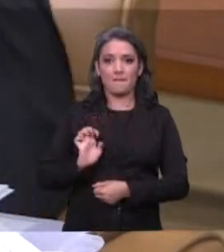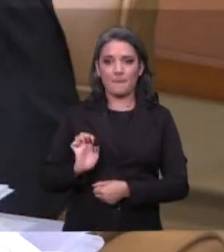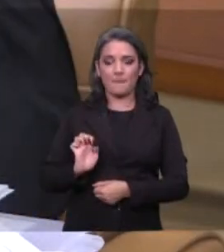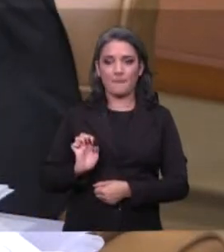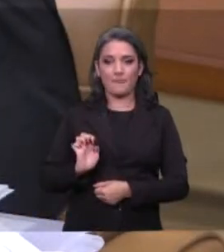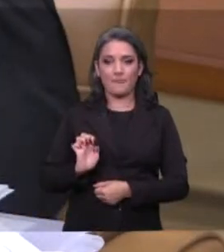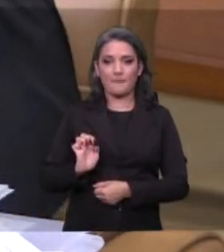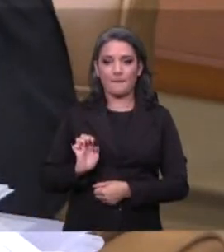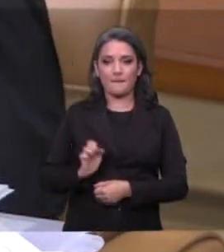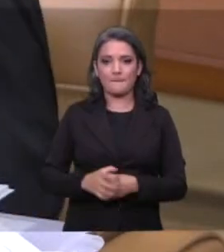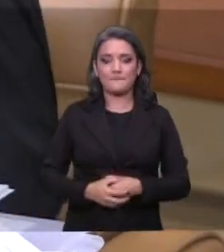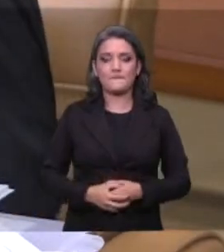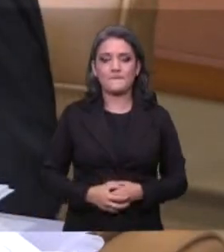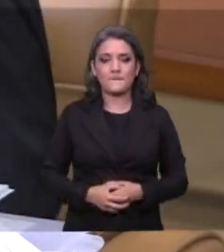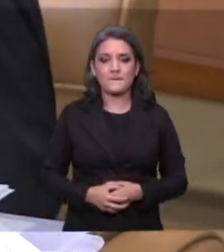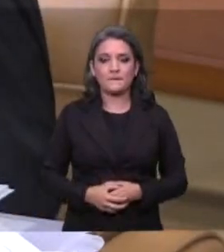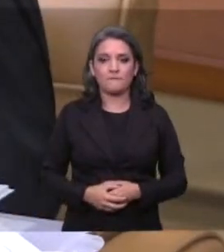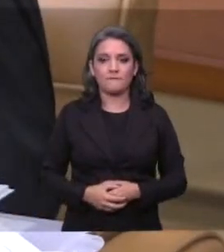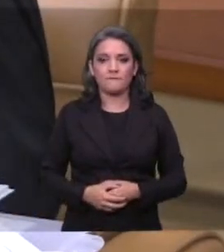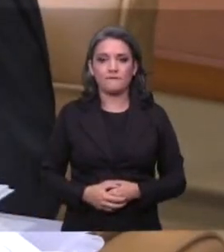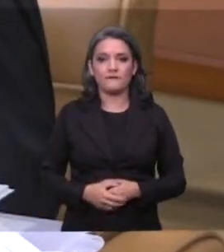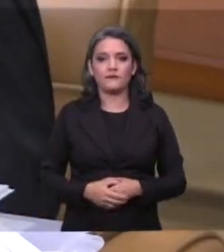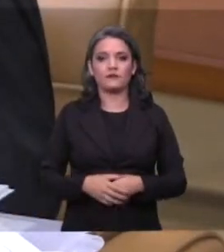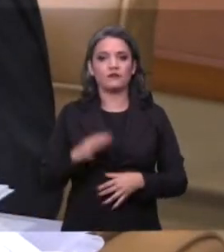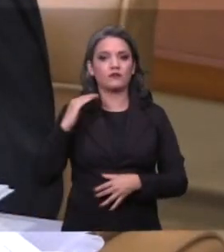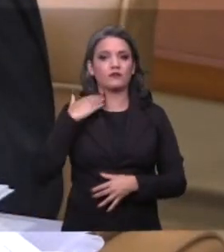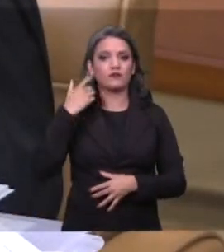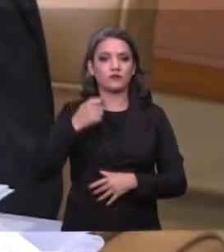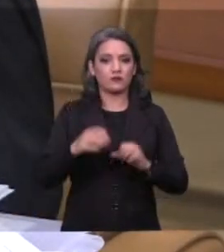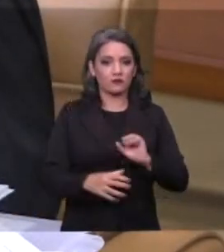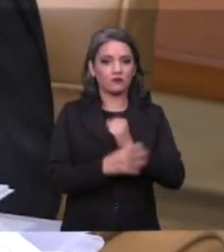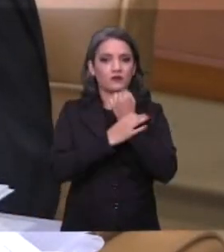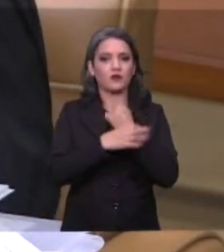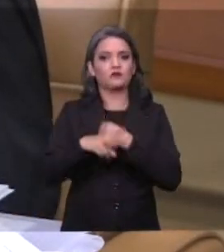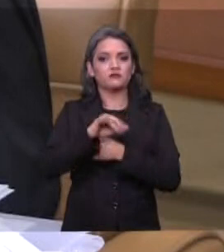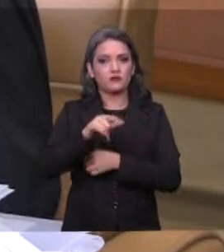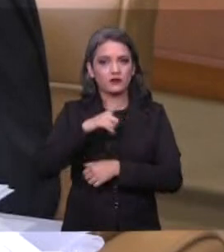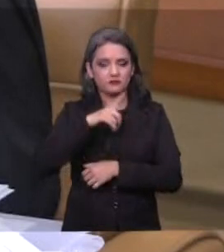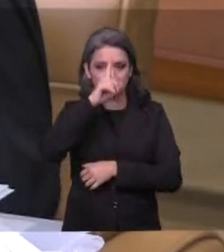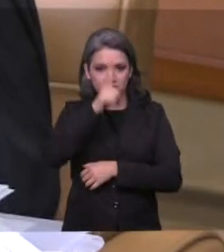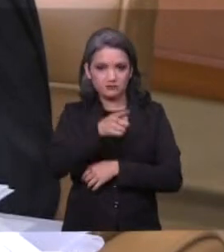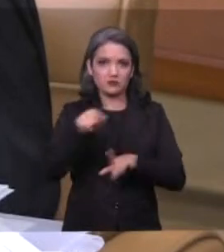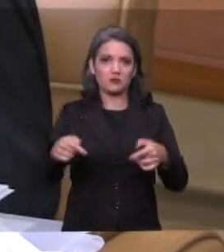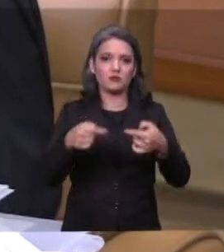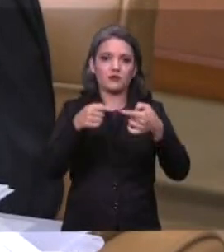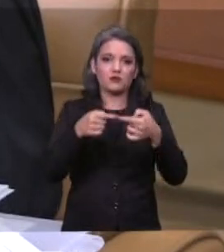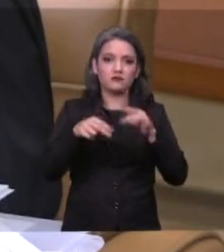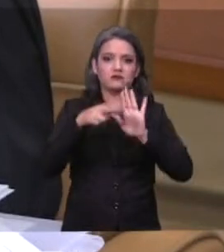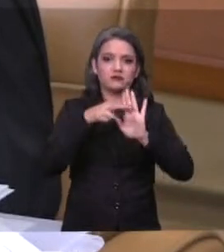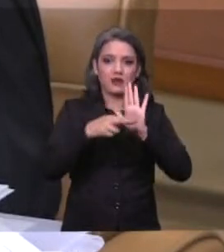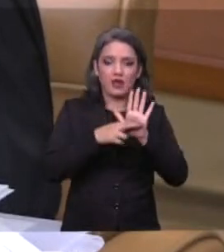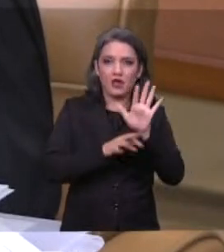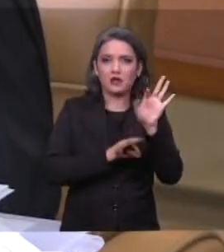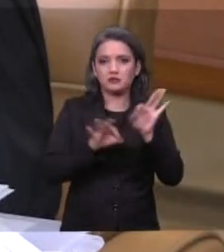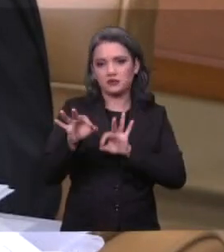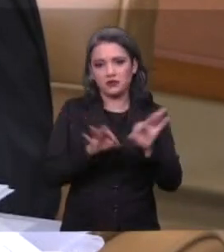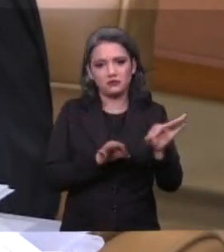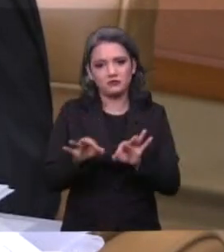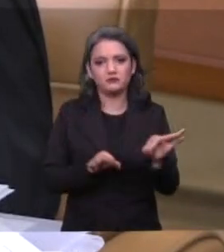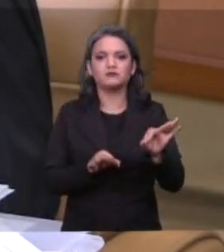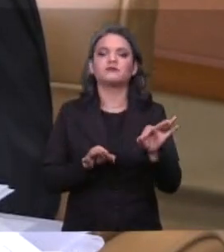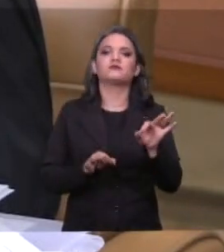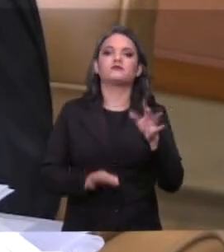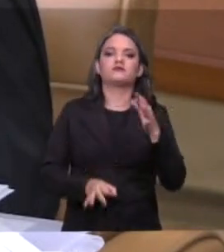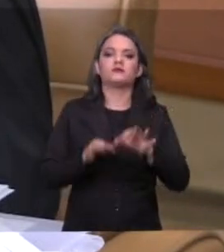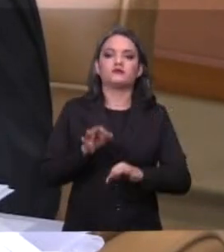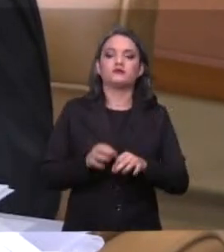O 3E diz: o juiz das garantias será designado conforme as normas de organização judiciária da União, dos